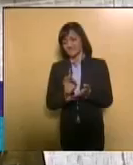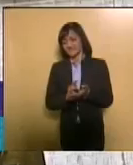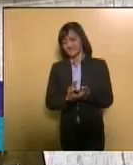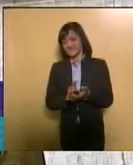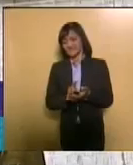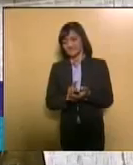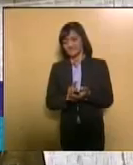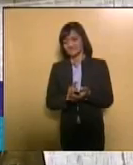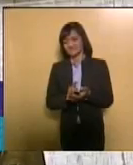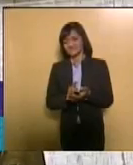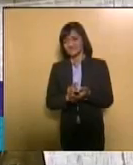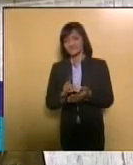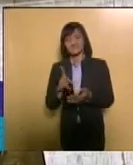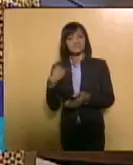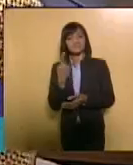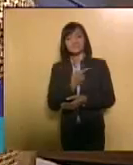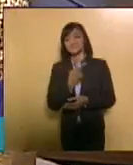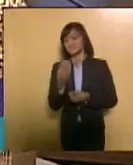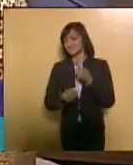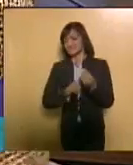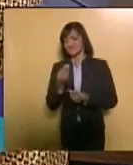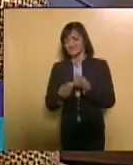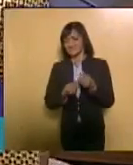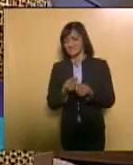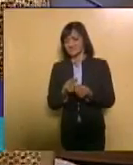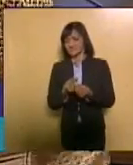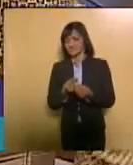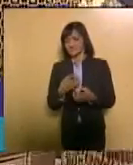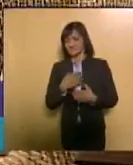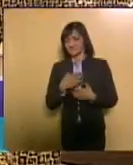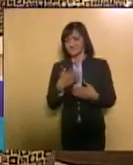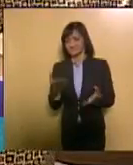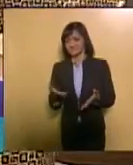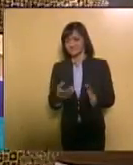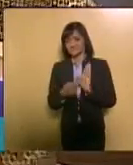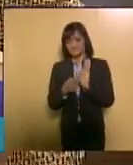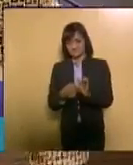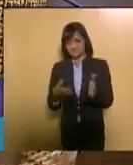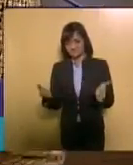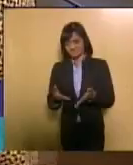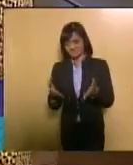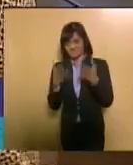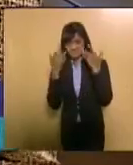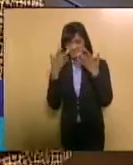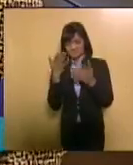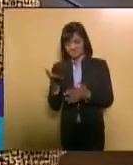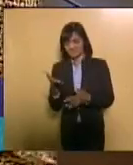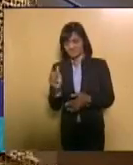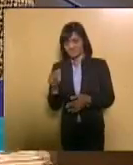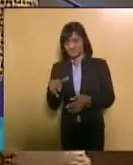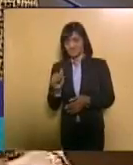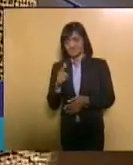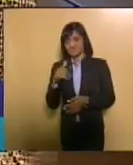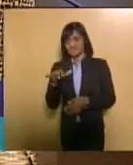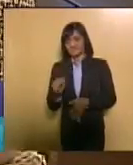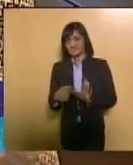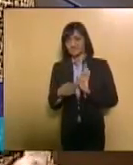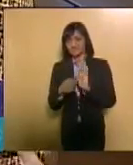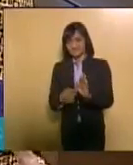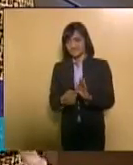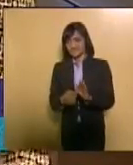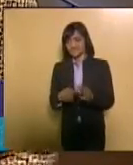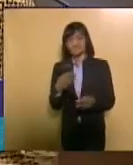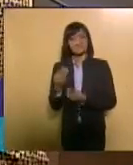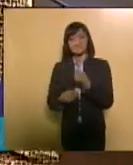como como não a gente não aguçar a nossa sensibilidade diante da apresentação que a gente teve aqui e Ana Lúcia aí mostrando como é